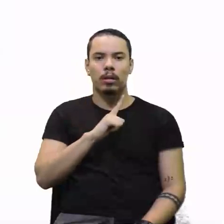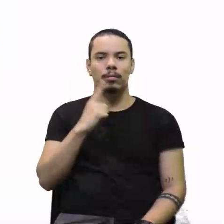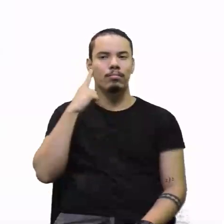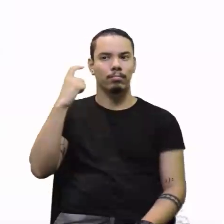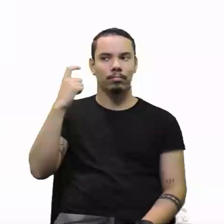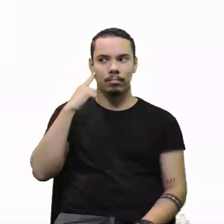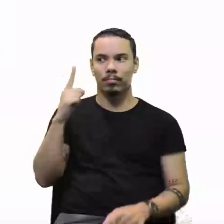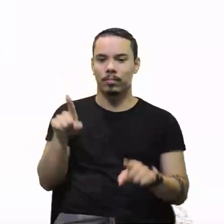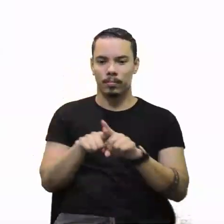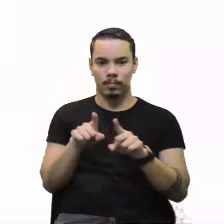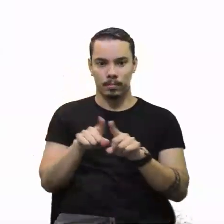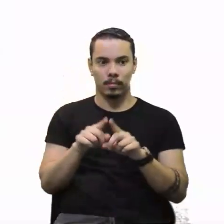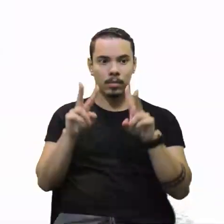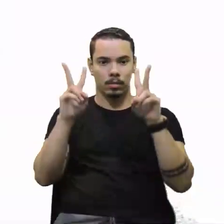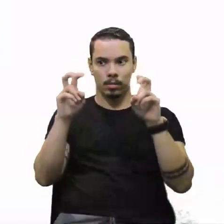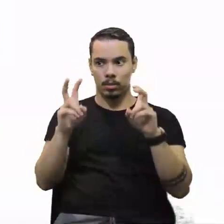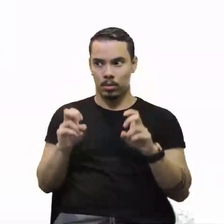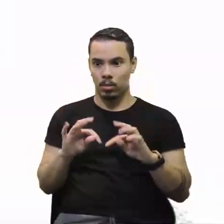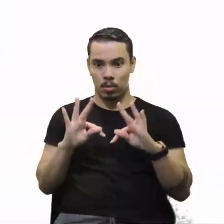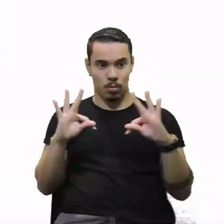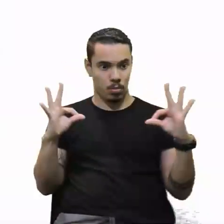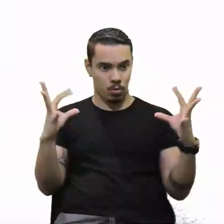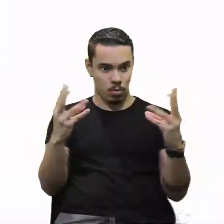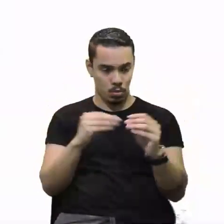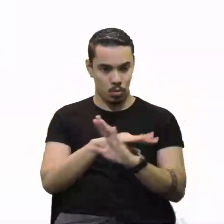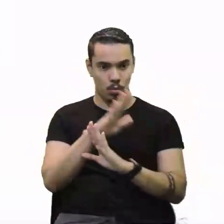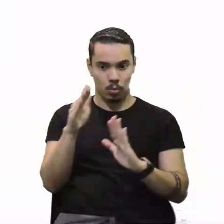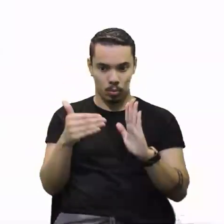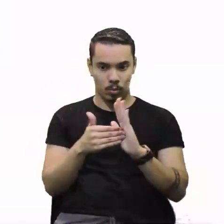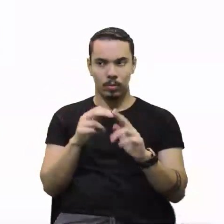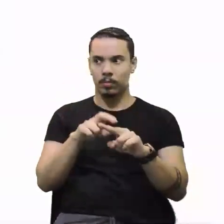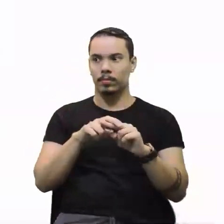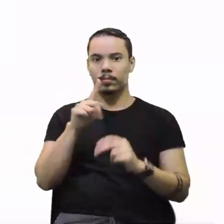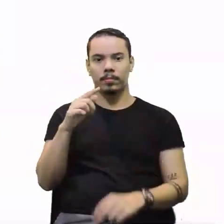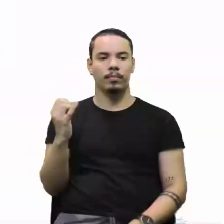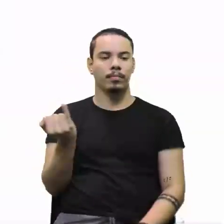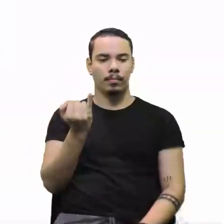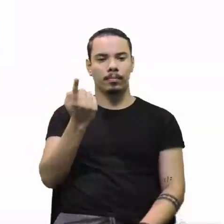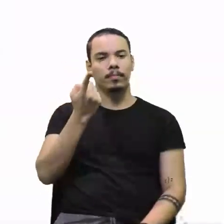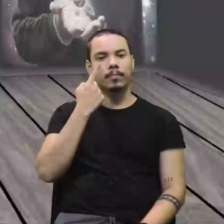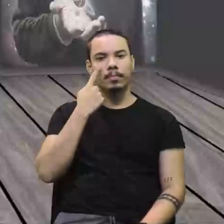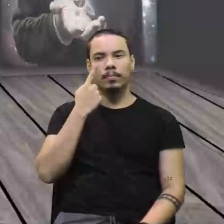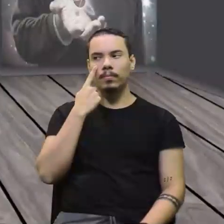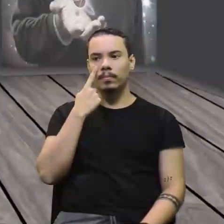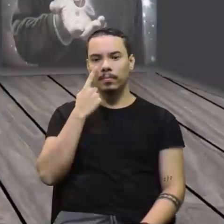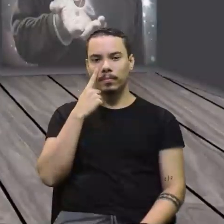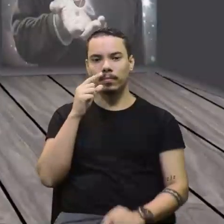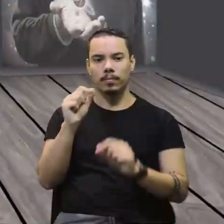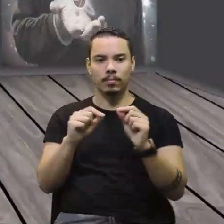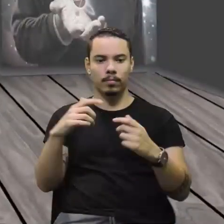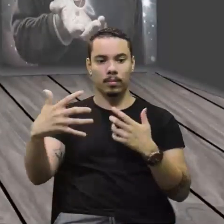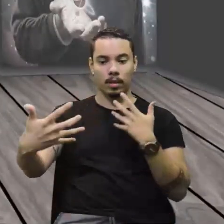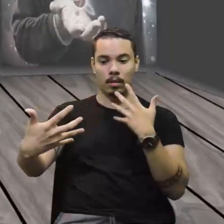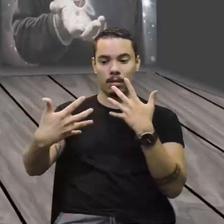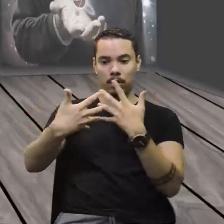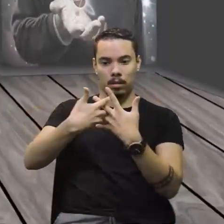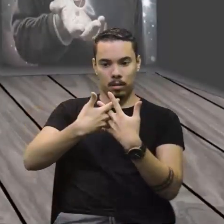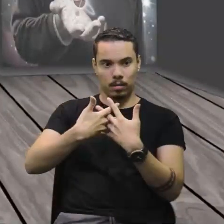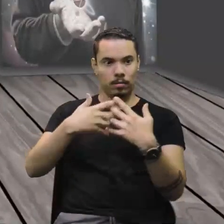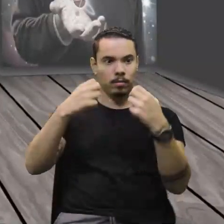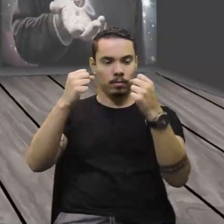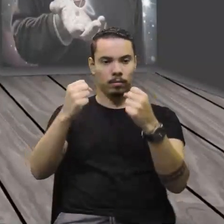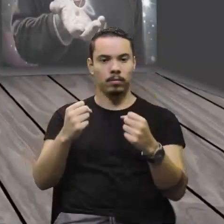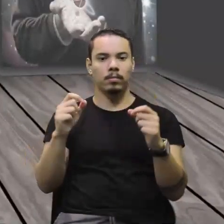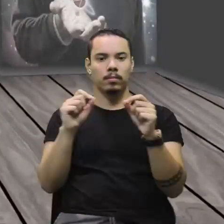AM, tem essas questões, né? Então, é importante ver aí, pessoal, que essa interferência pode fazer com